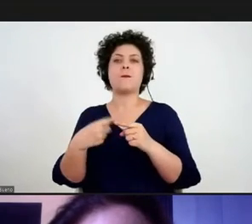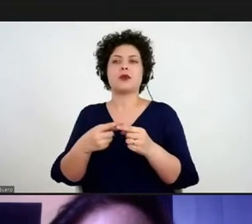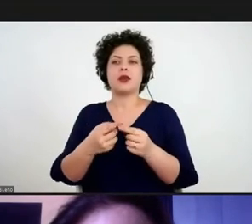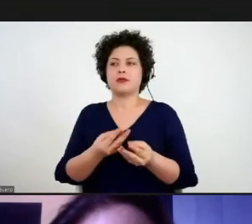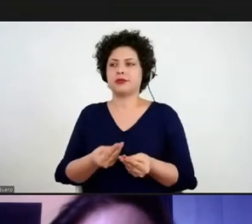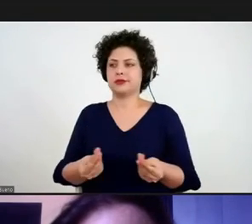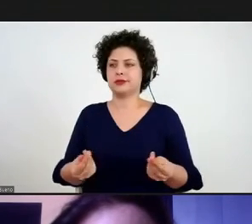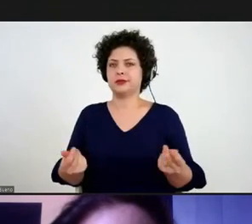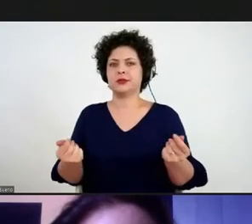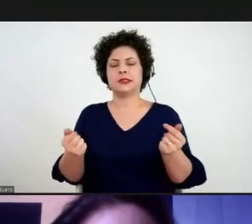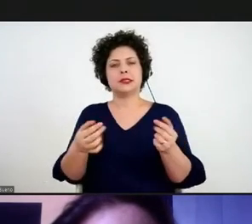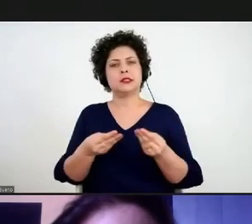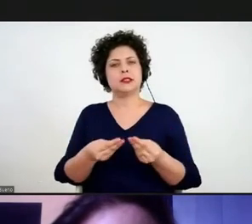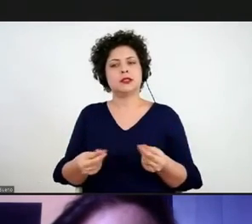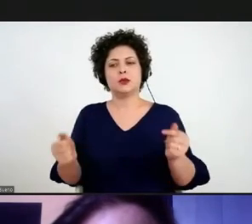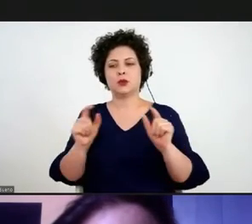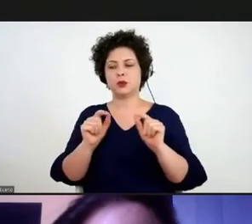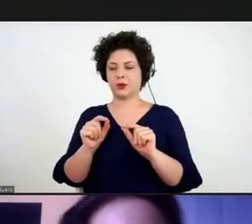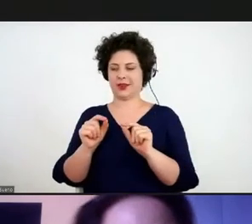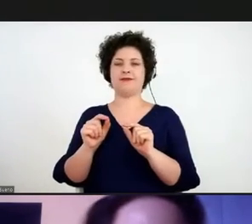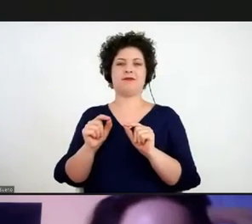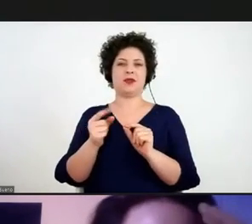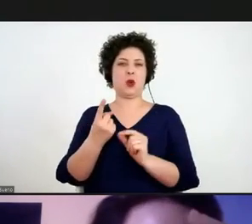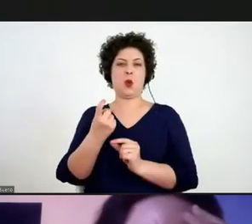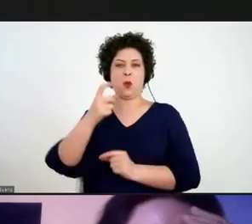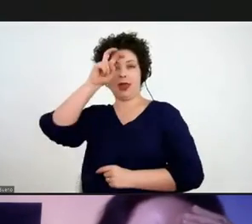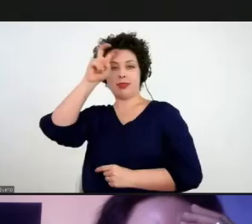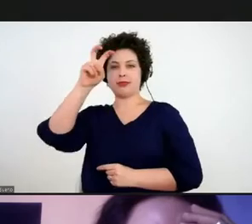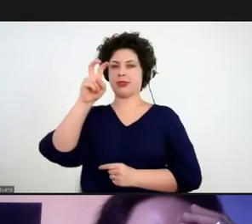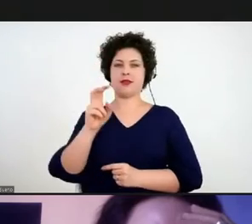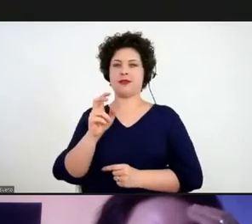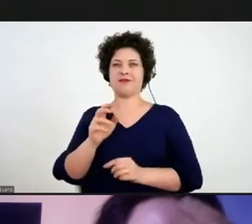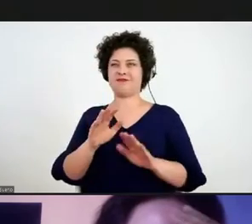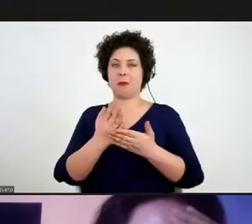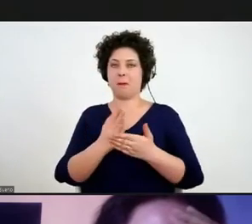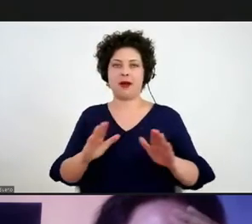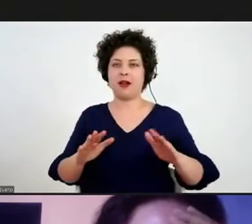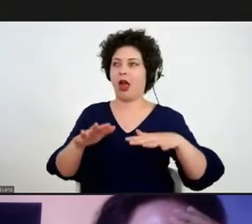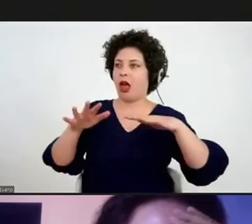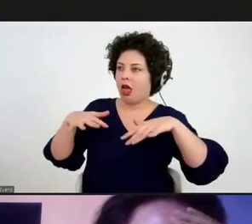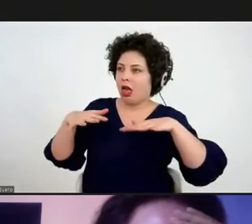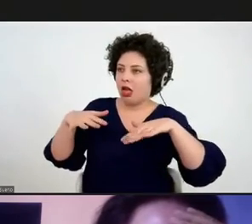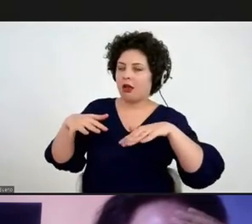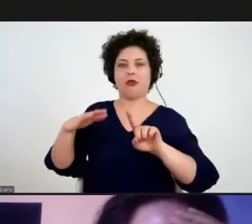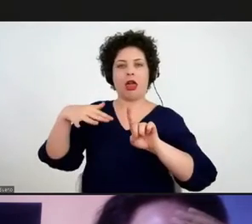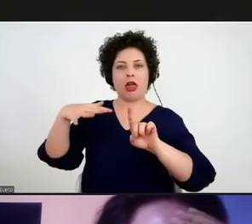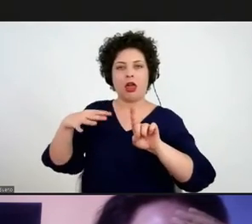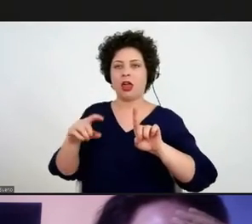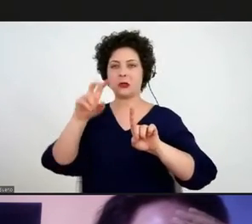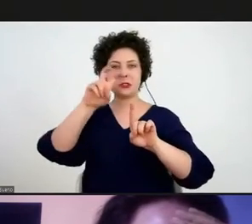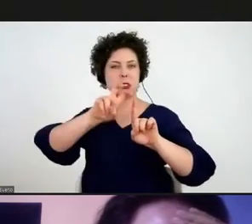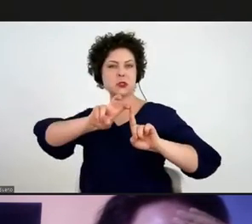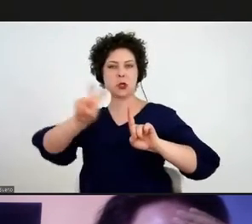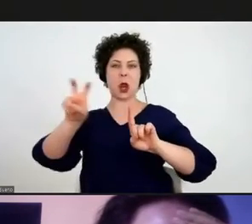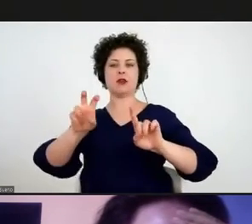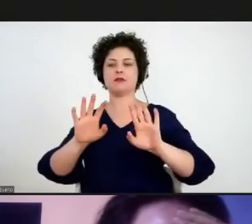dissolve a aura do artista genial, porque dissolve, inclusive, a cátedra, né,